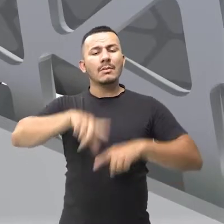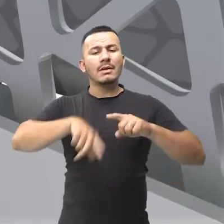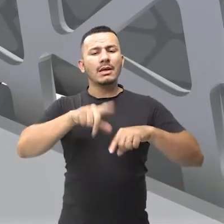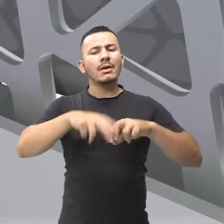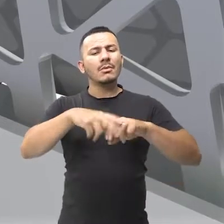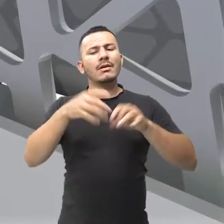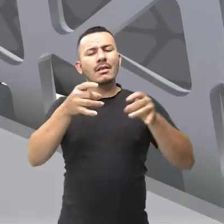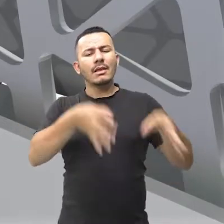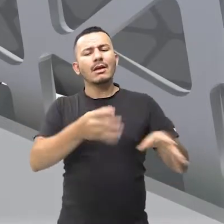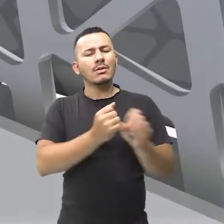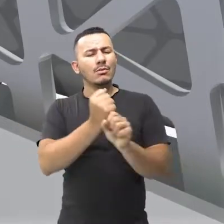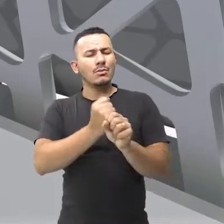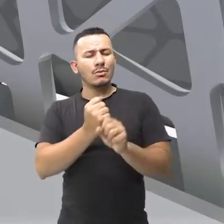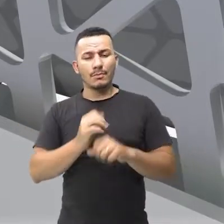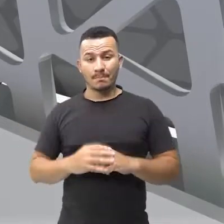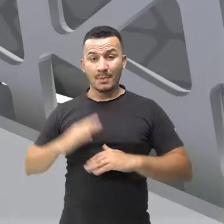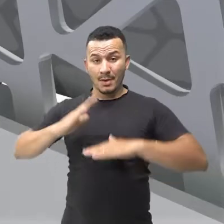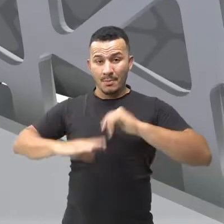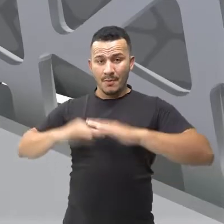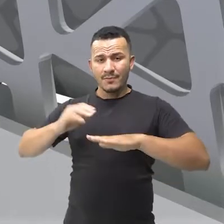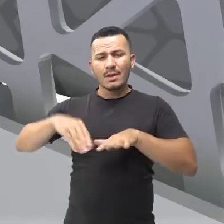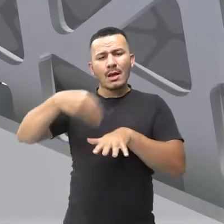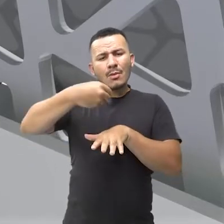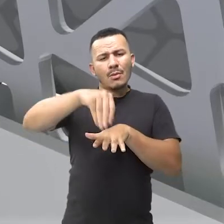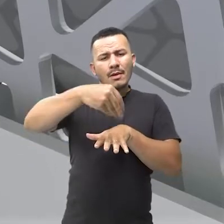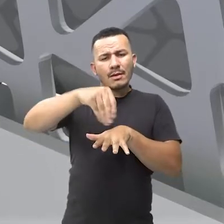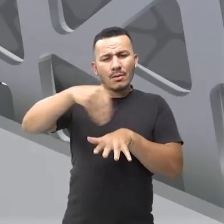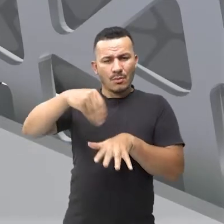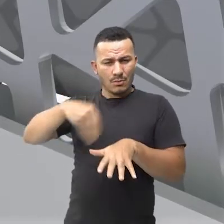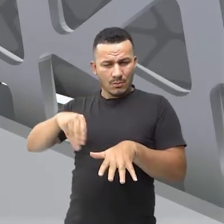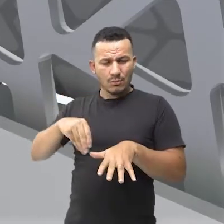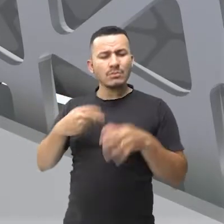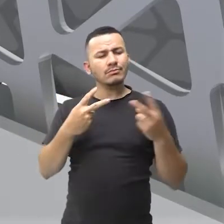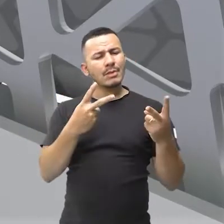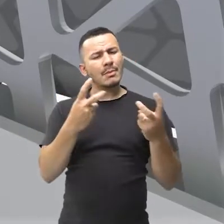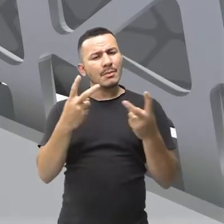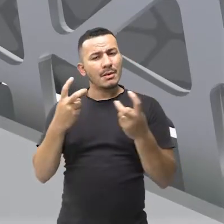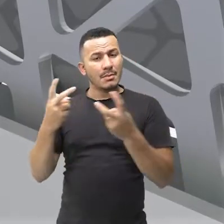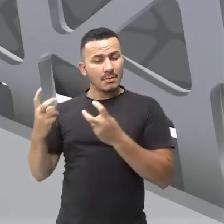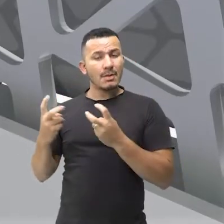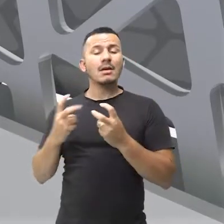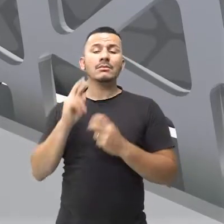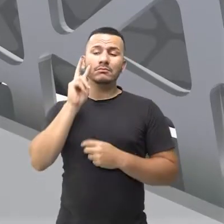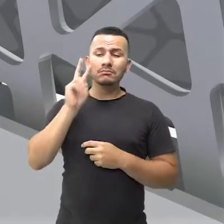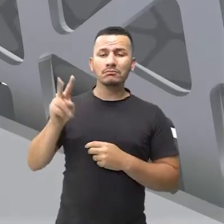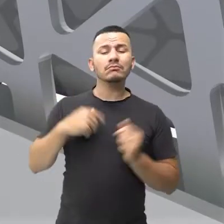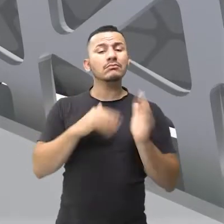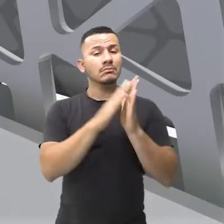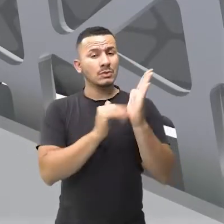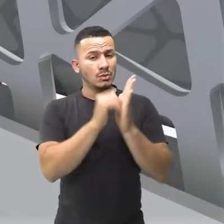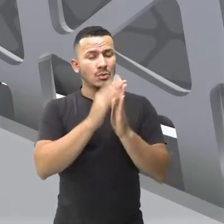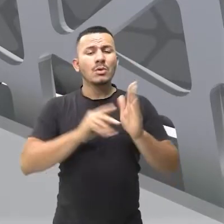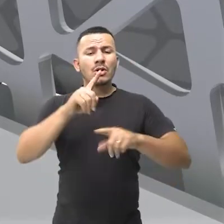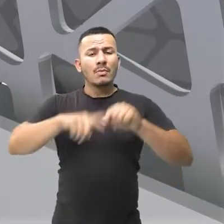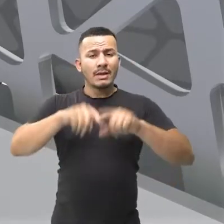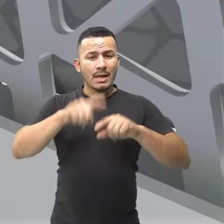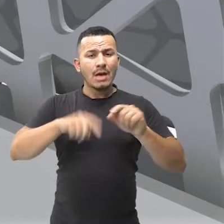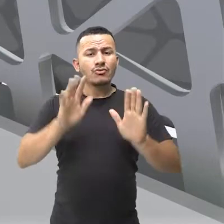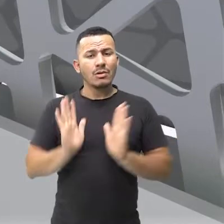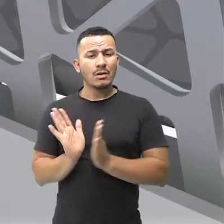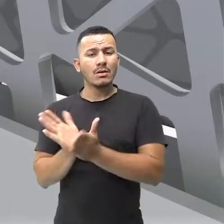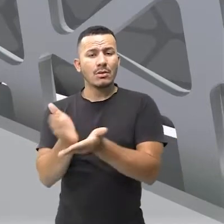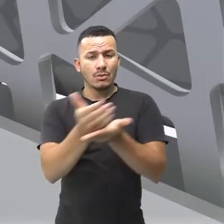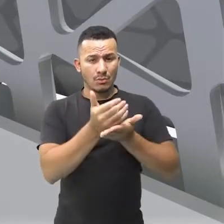certo? Então, arqueólogos observaram esses objetos e essas pinturas e aí eles fizeram um